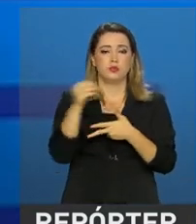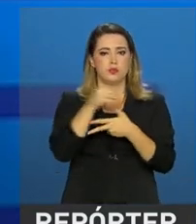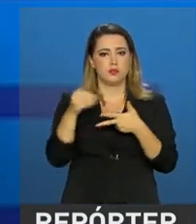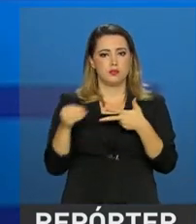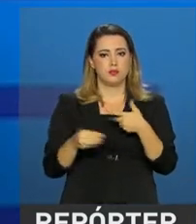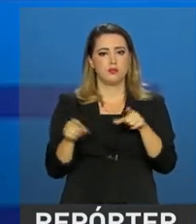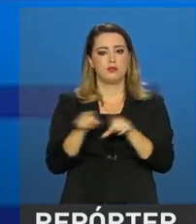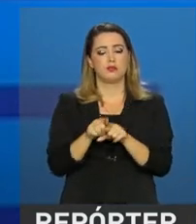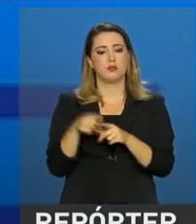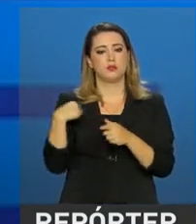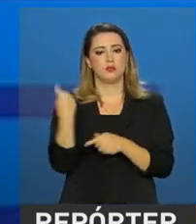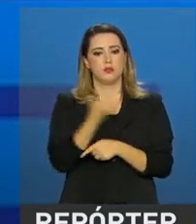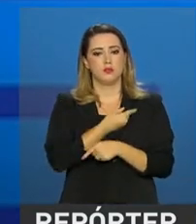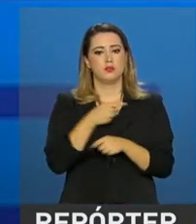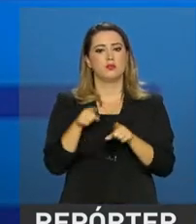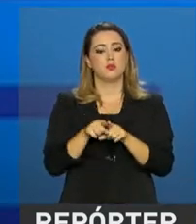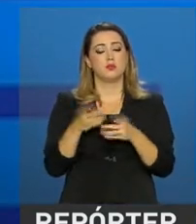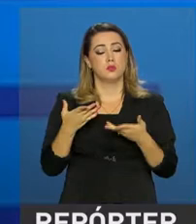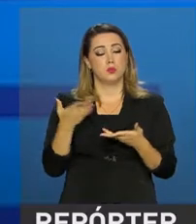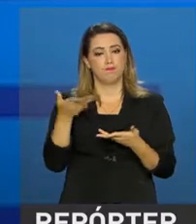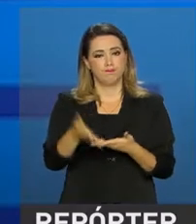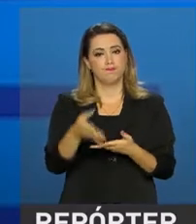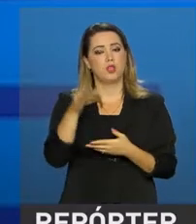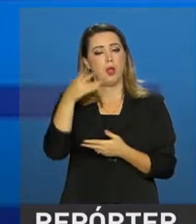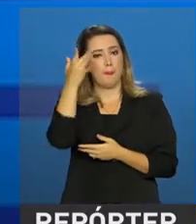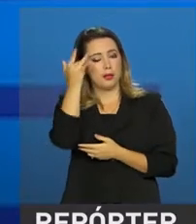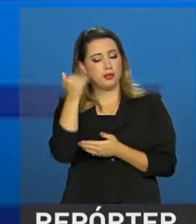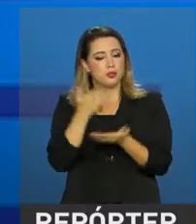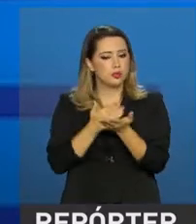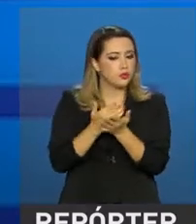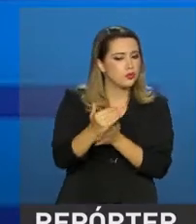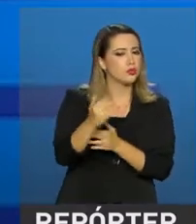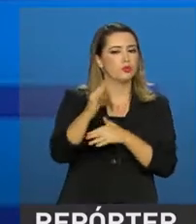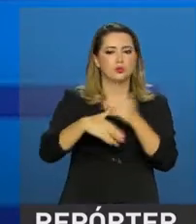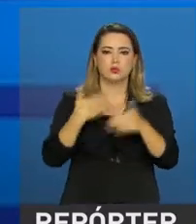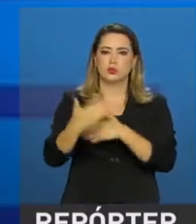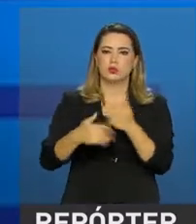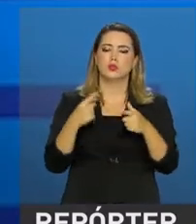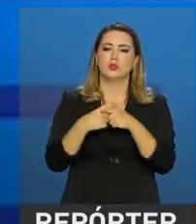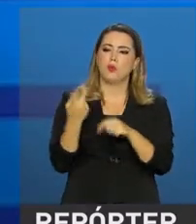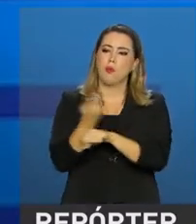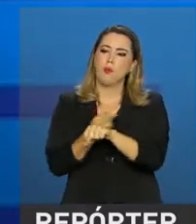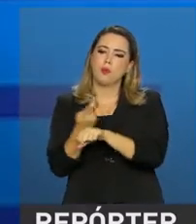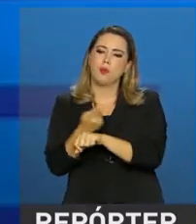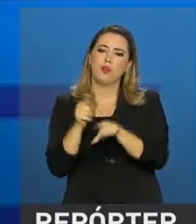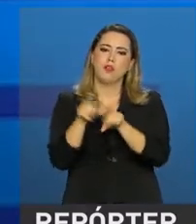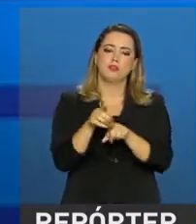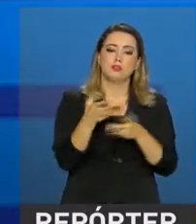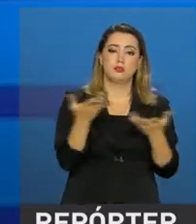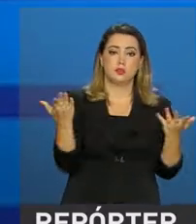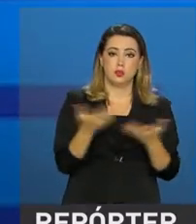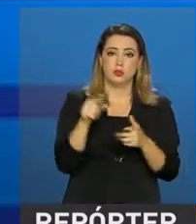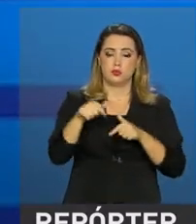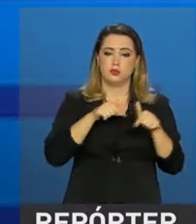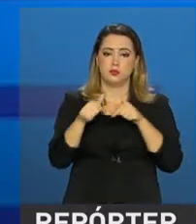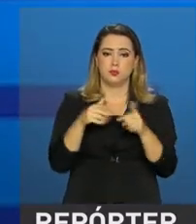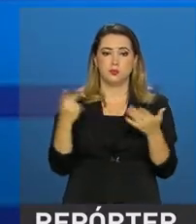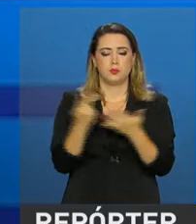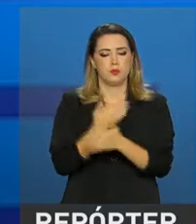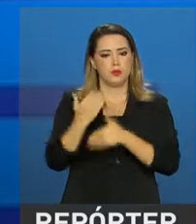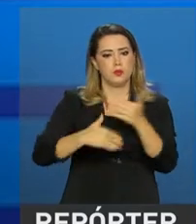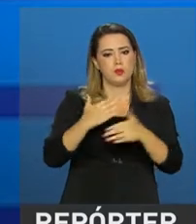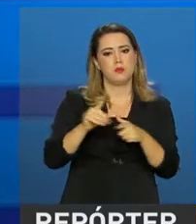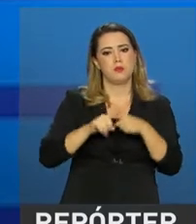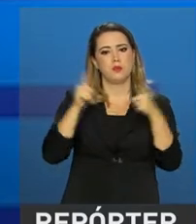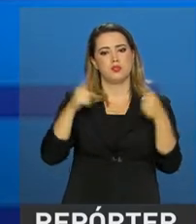gente encerra a nossa atuação nessa parte do Enem, óbvio, amanhã a gente continua, porque a partir das buscas, dos trabalhos que foram realizados hoje, as investigações continuam,